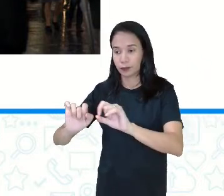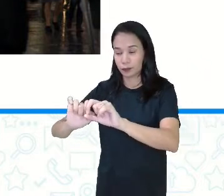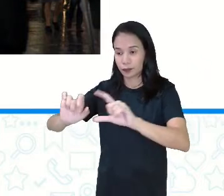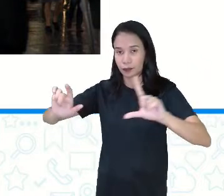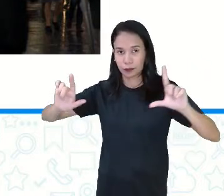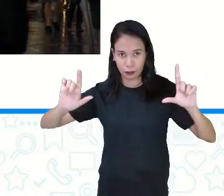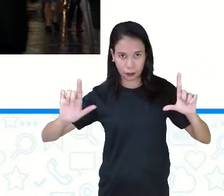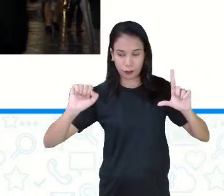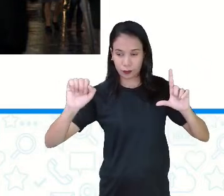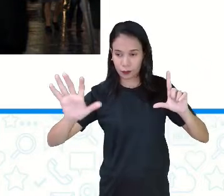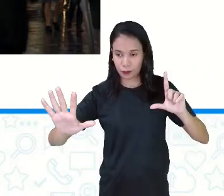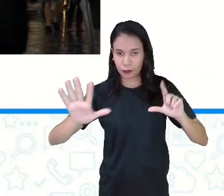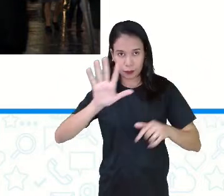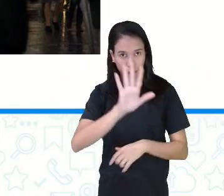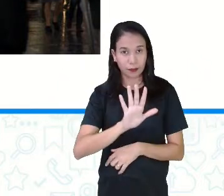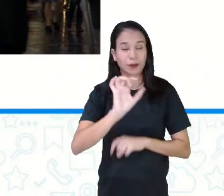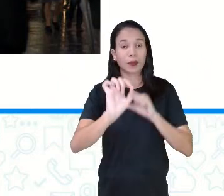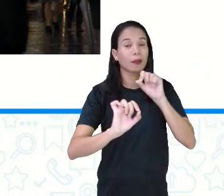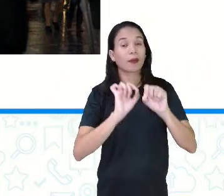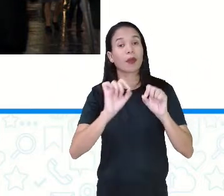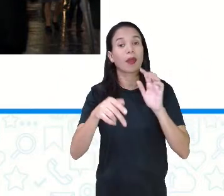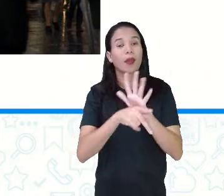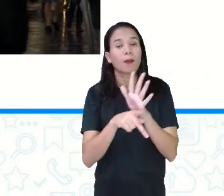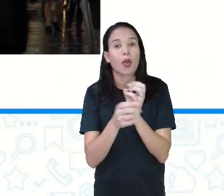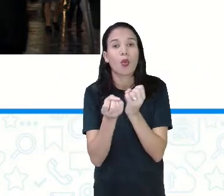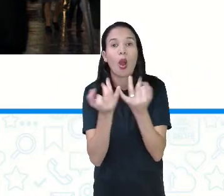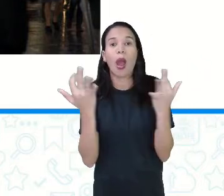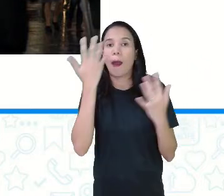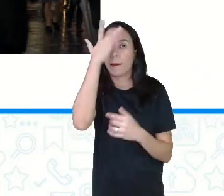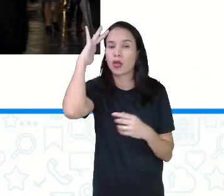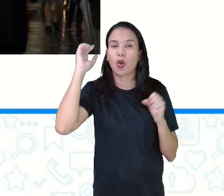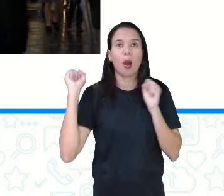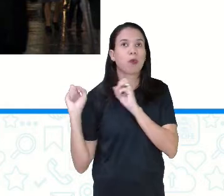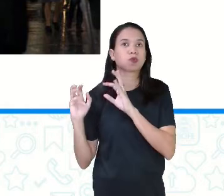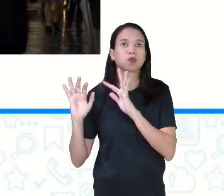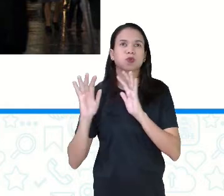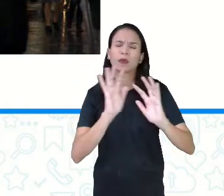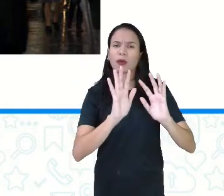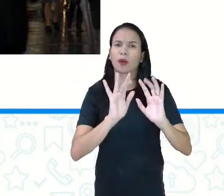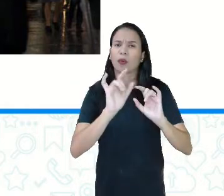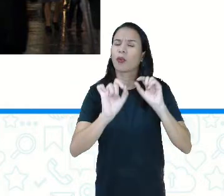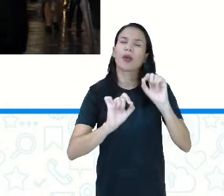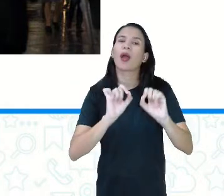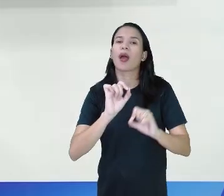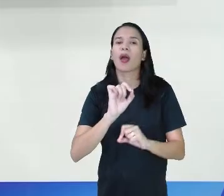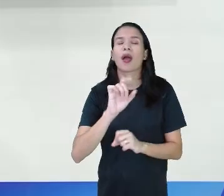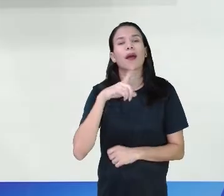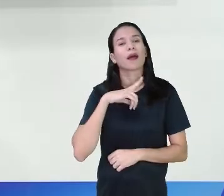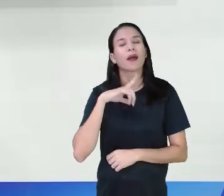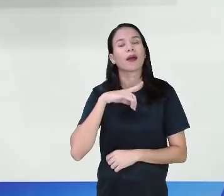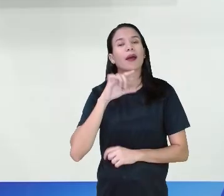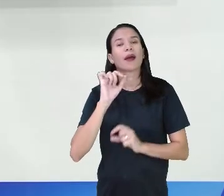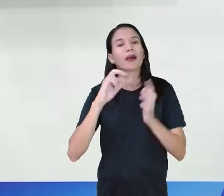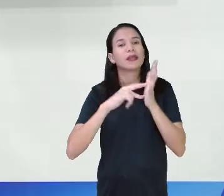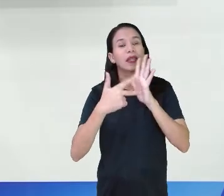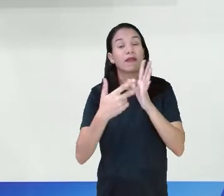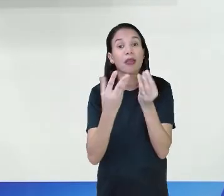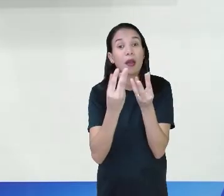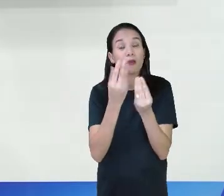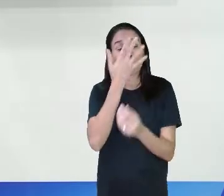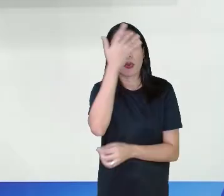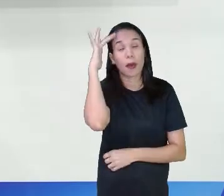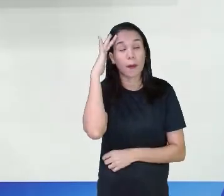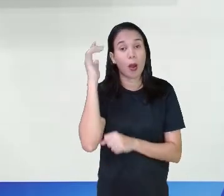A densidade demográfica é elevada. Densidade elevada significa